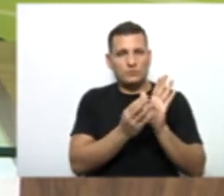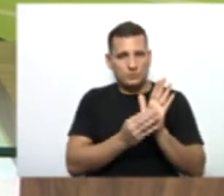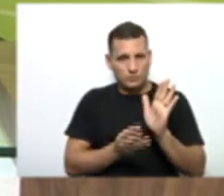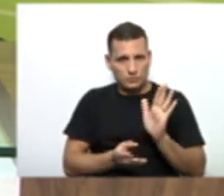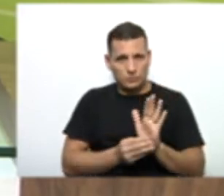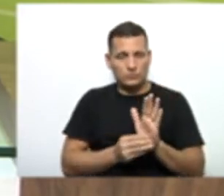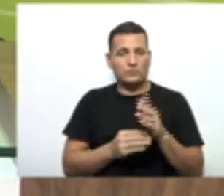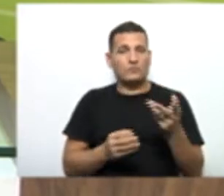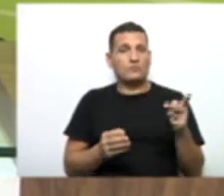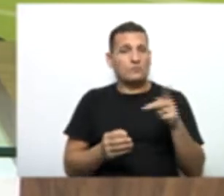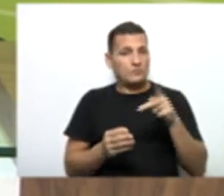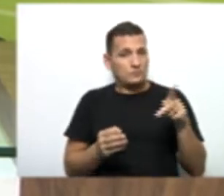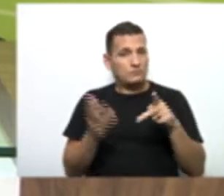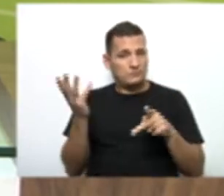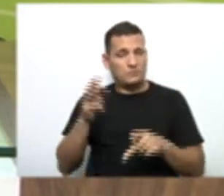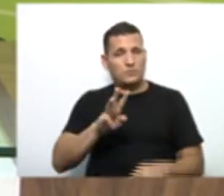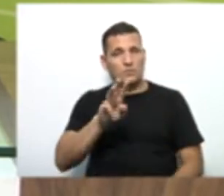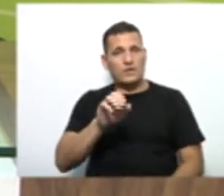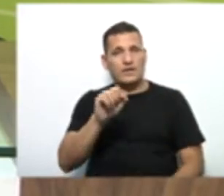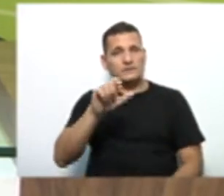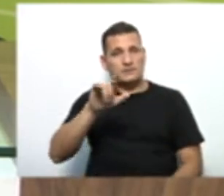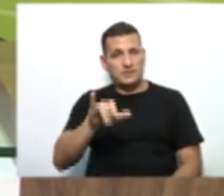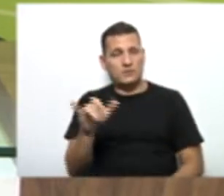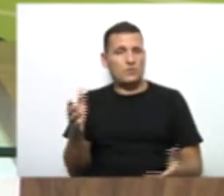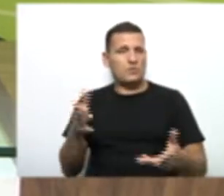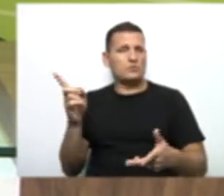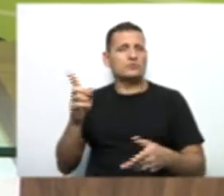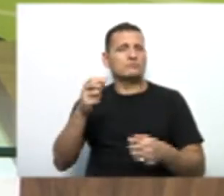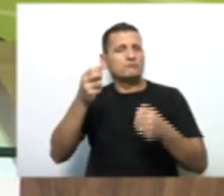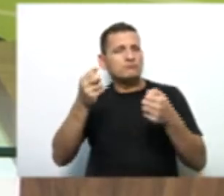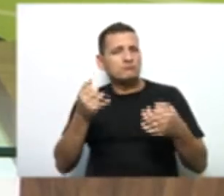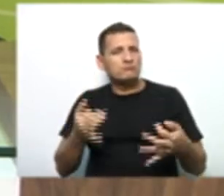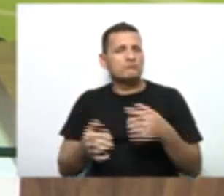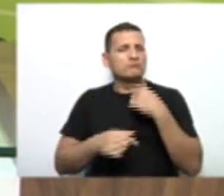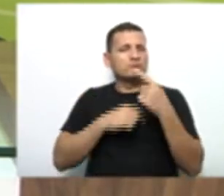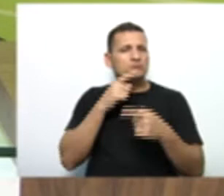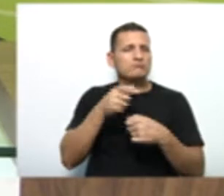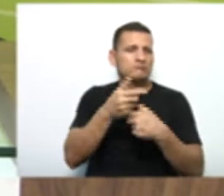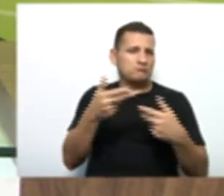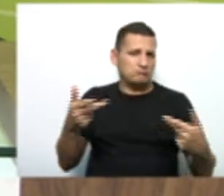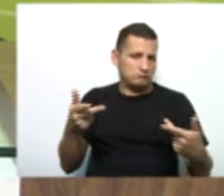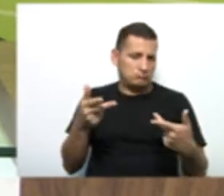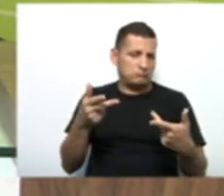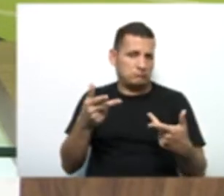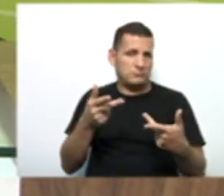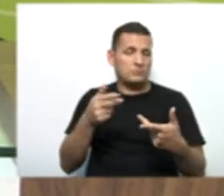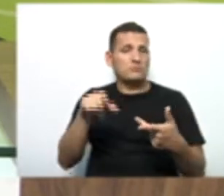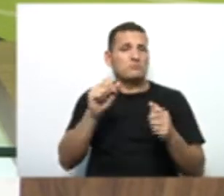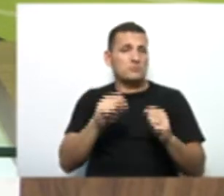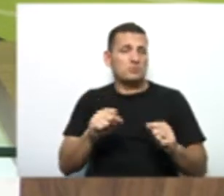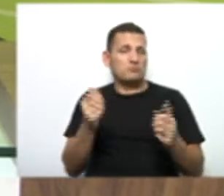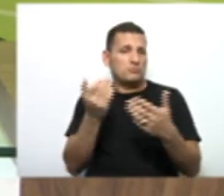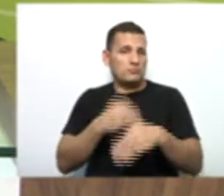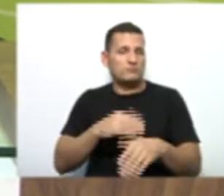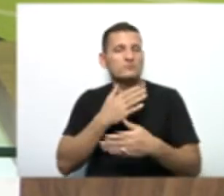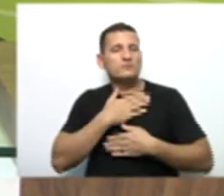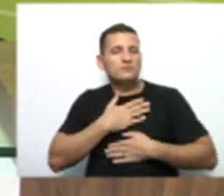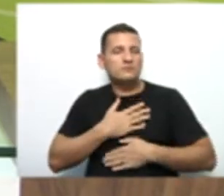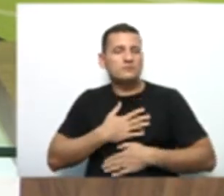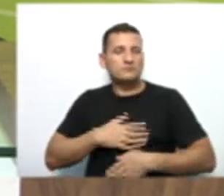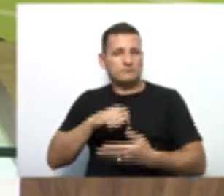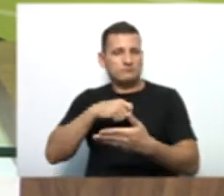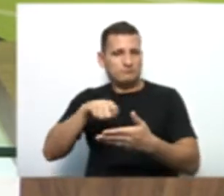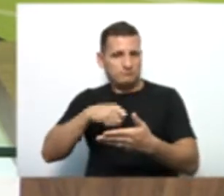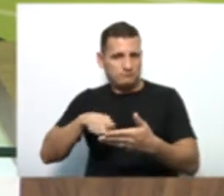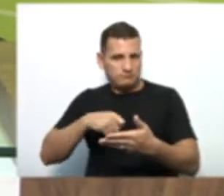vai assumir a aula e vai tirar, né, as dúvidas, aquelas dúvidas que ficaram pendentes para que vocês possam fazer a prova com mais tranquilidade, para que vocês